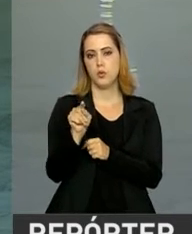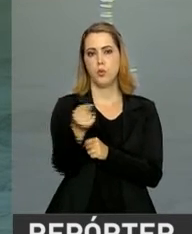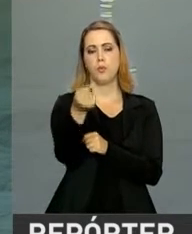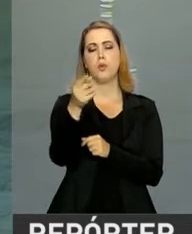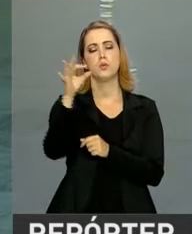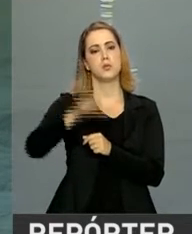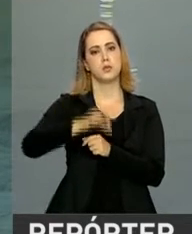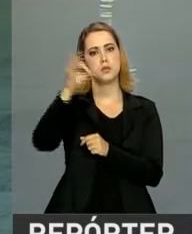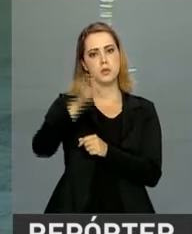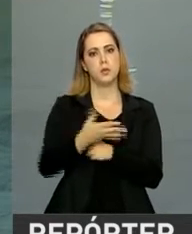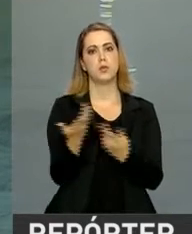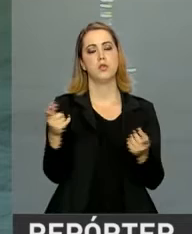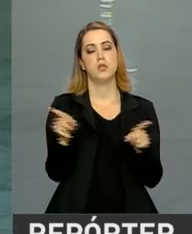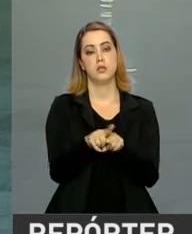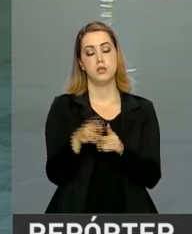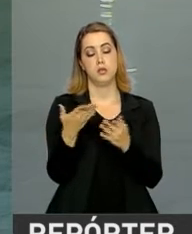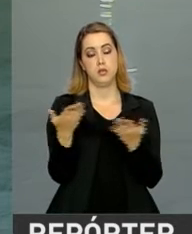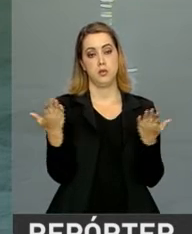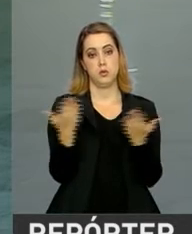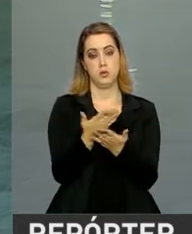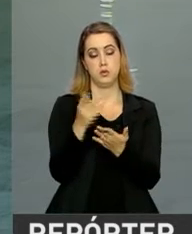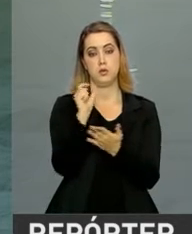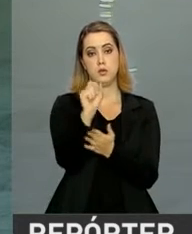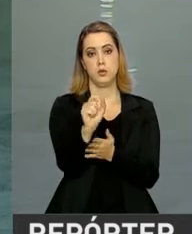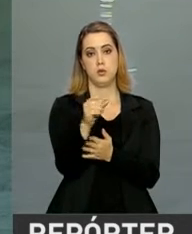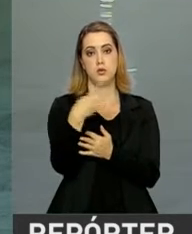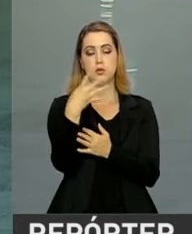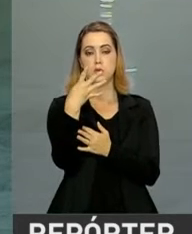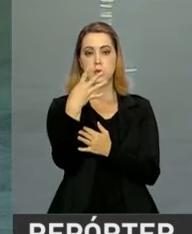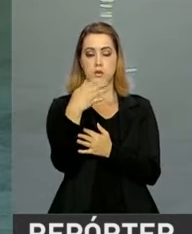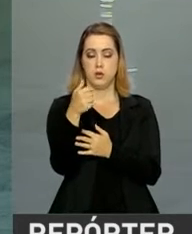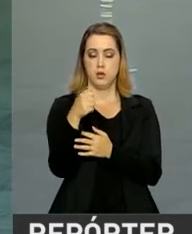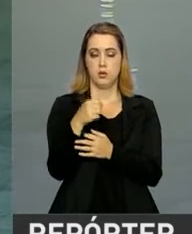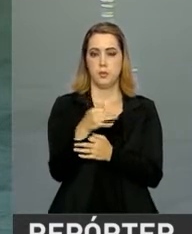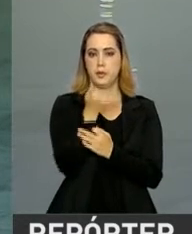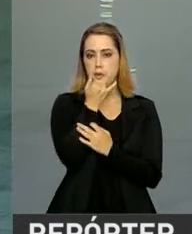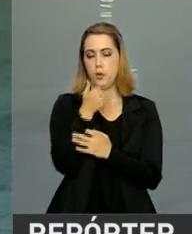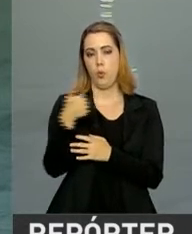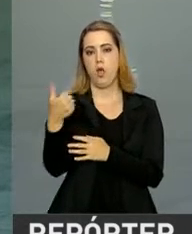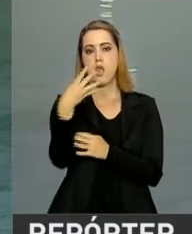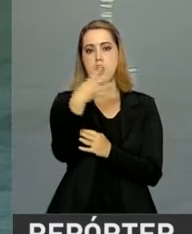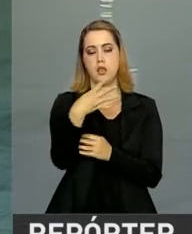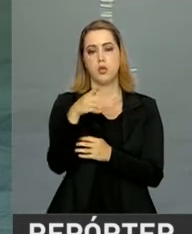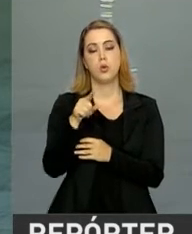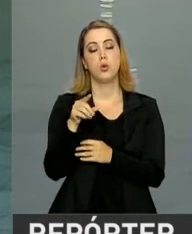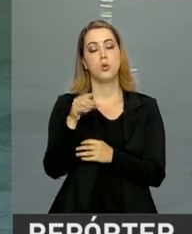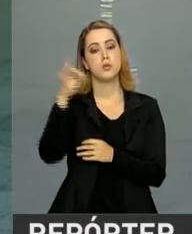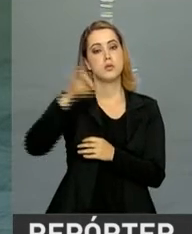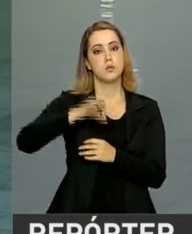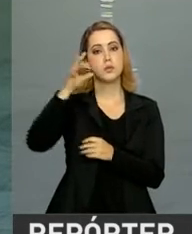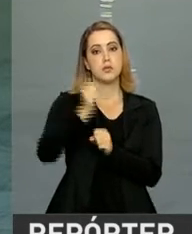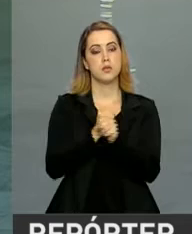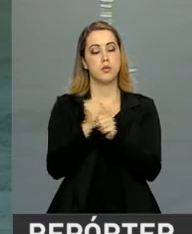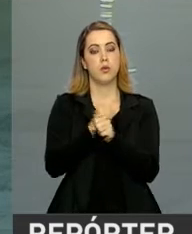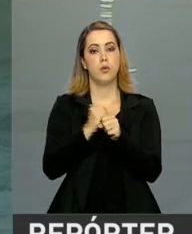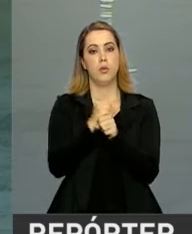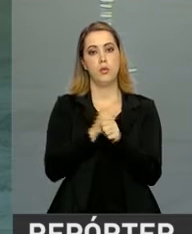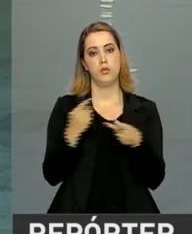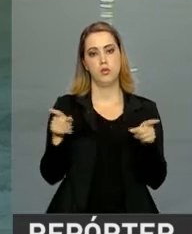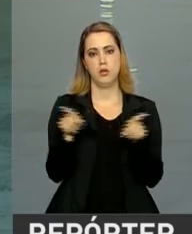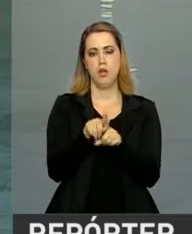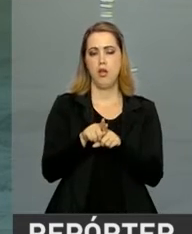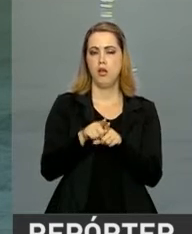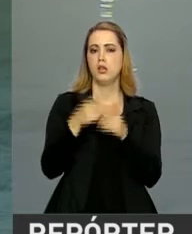caiu de 14,25 por cento para 14 por cento ao ano o banco central também apresentou